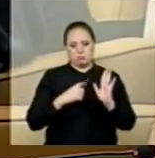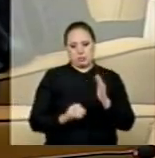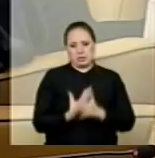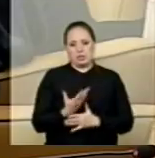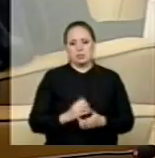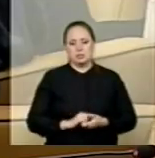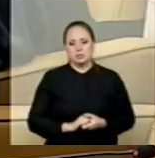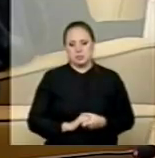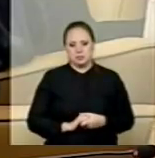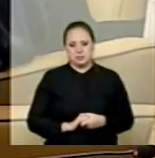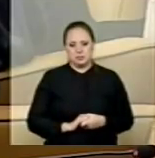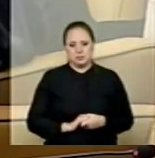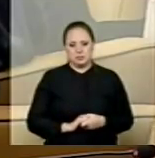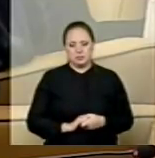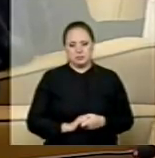Abandonado o meio,